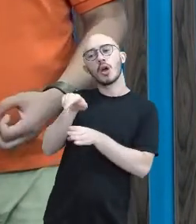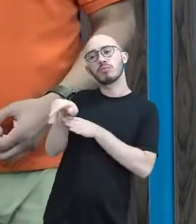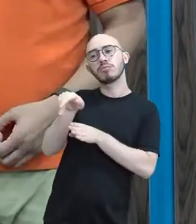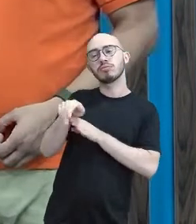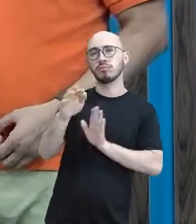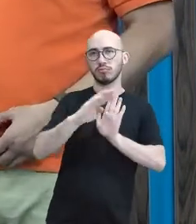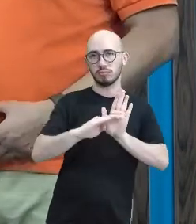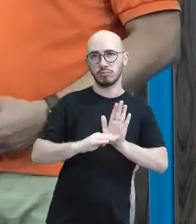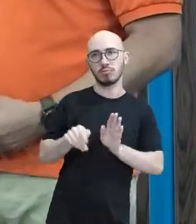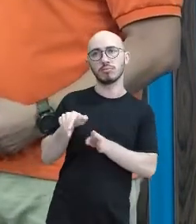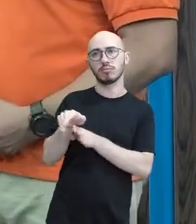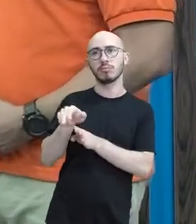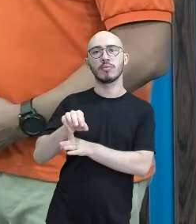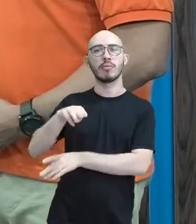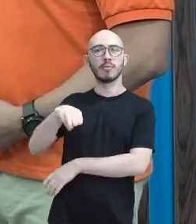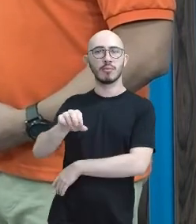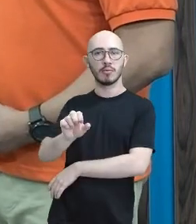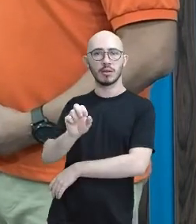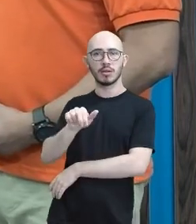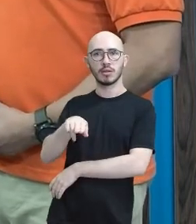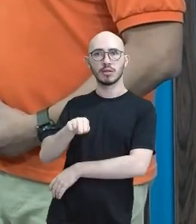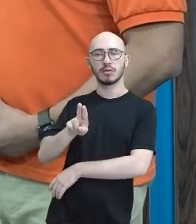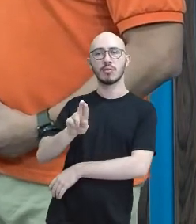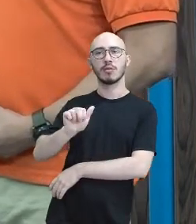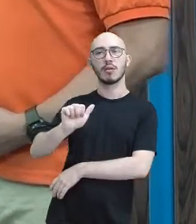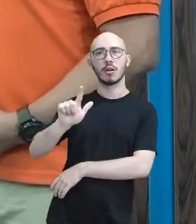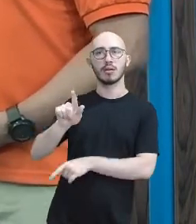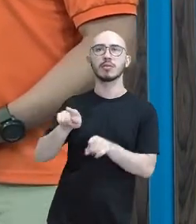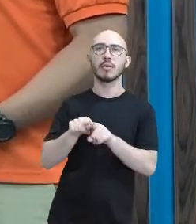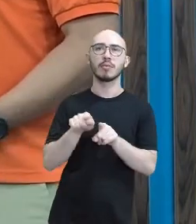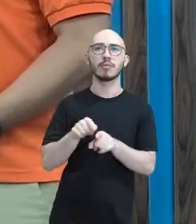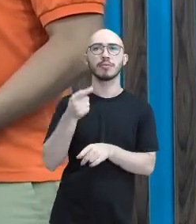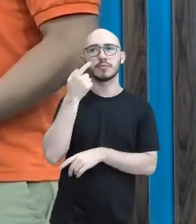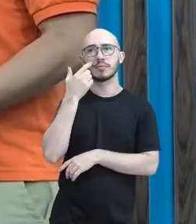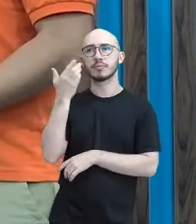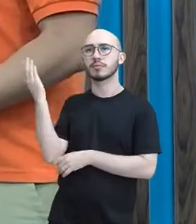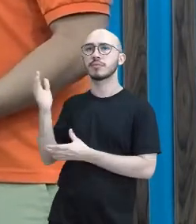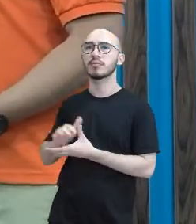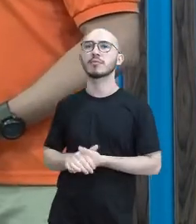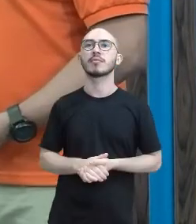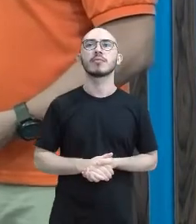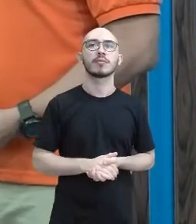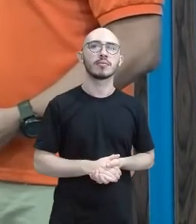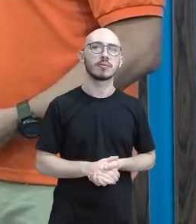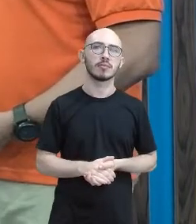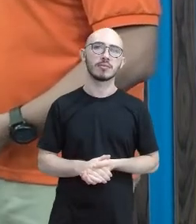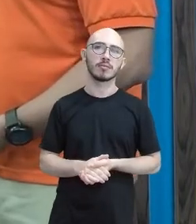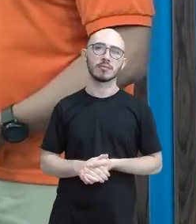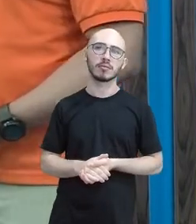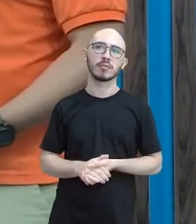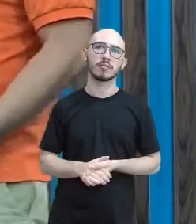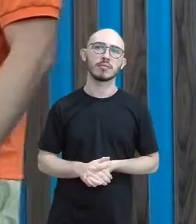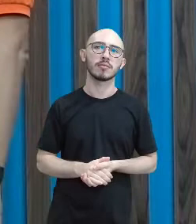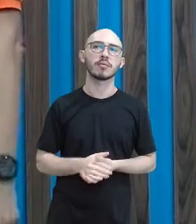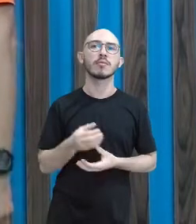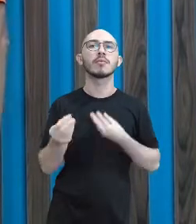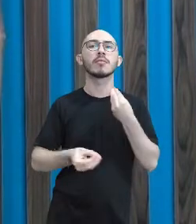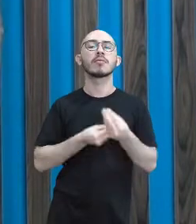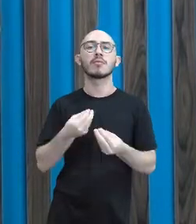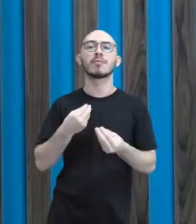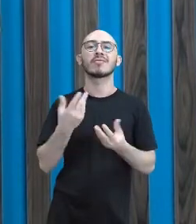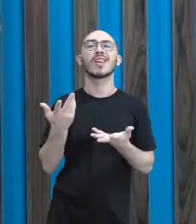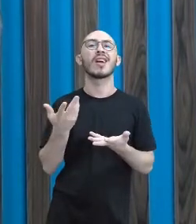de instruções também, certo? Vamos para outro agora. Handle. Handle é manusear. Fragile. Handle with care. Ou seja,